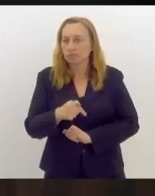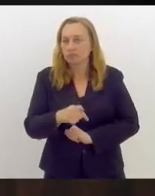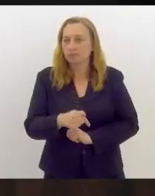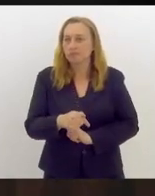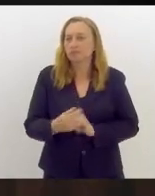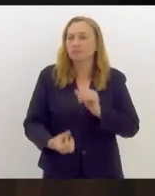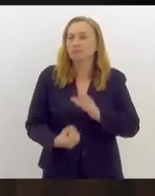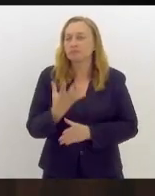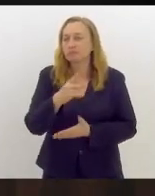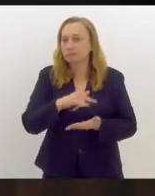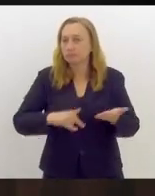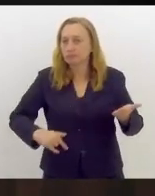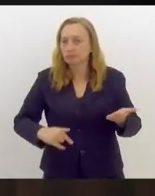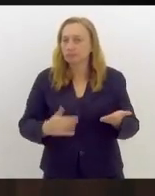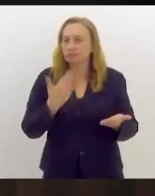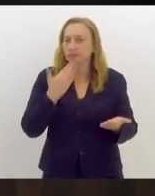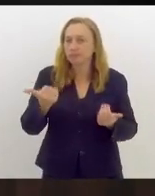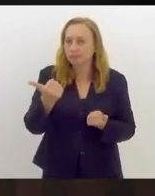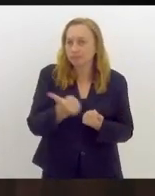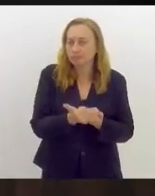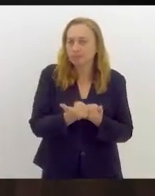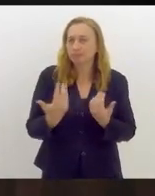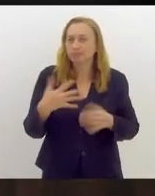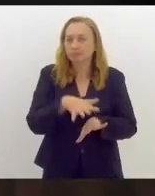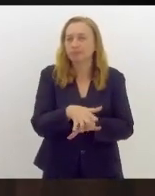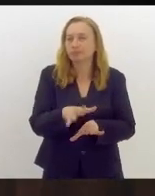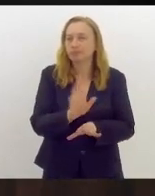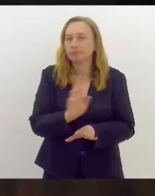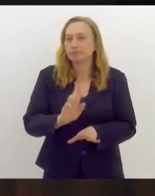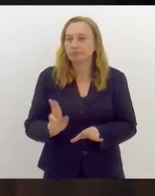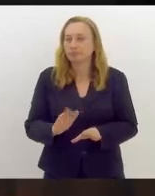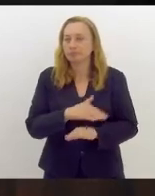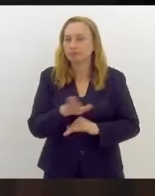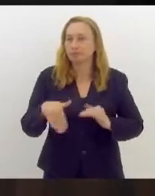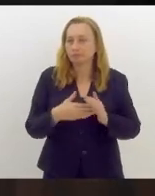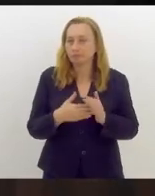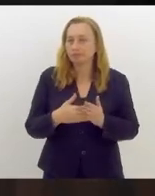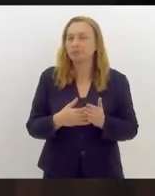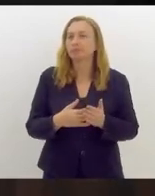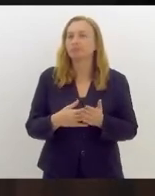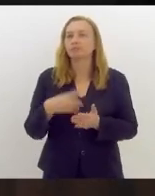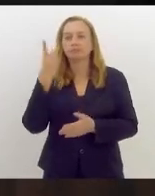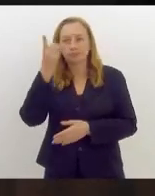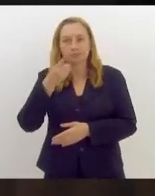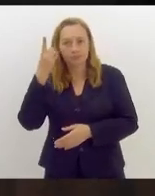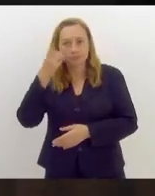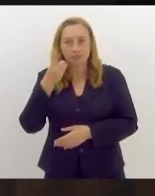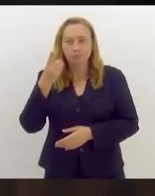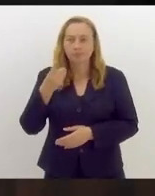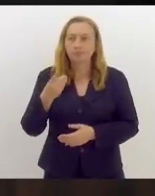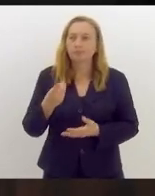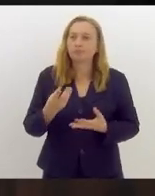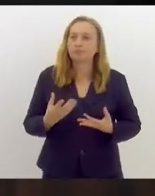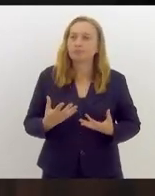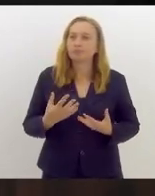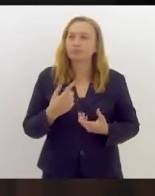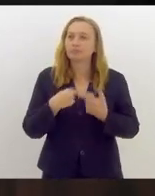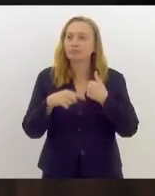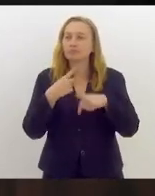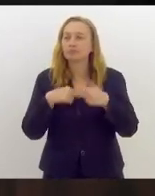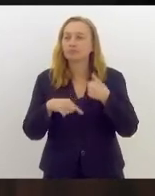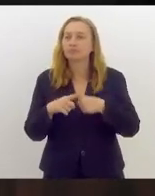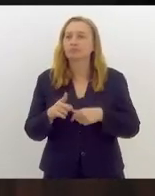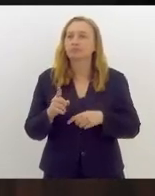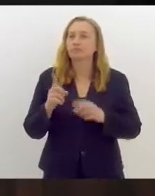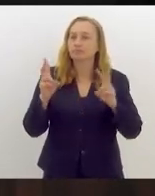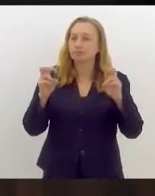redigir um documento pedindo apoio a inclusão do nome de todos os deputados que também estiverem afeta o tema para que a gente